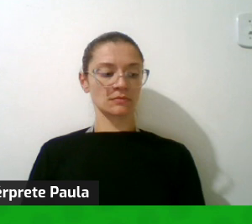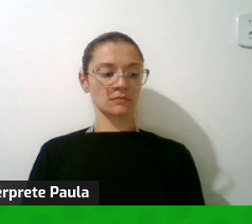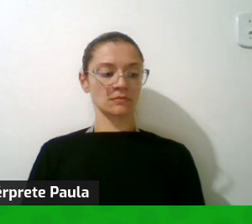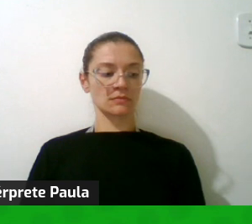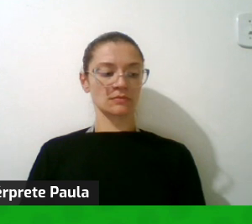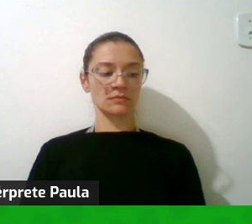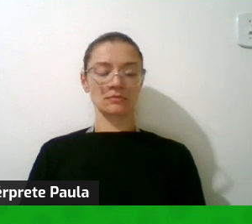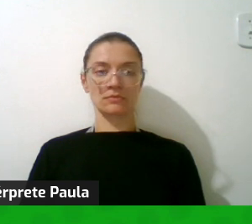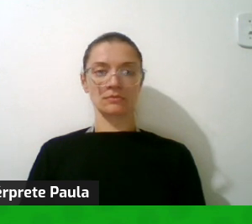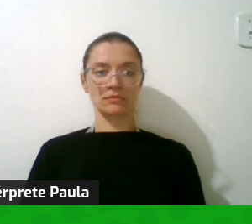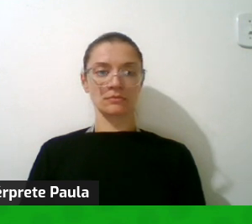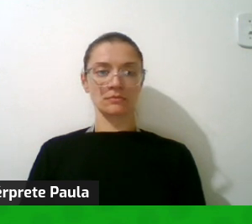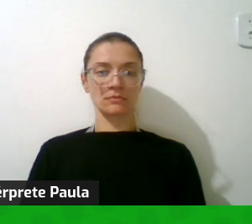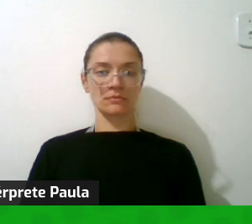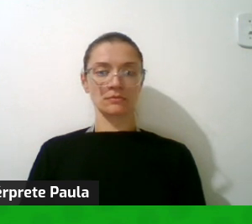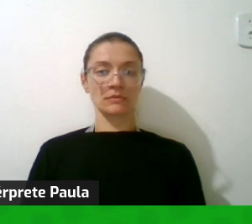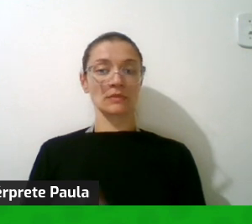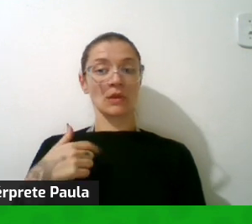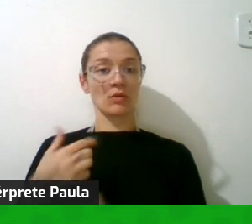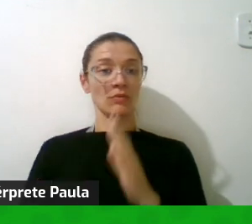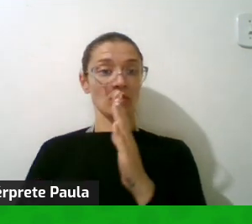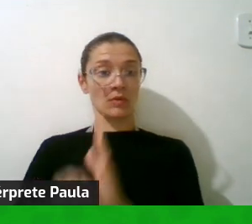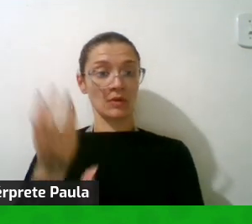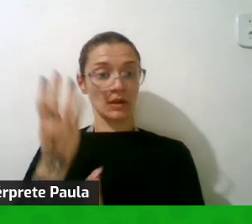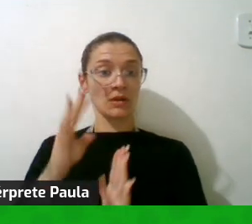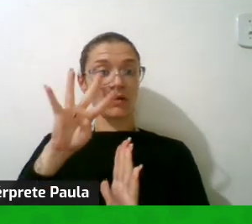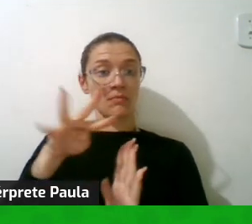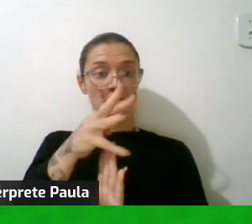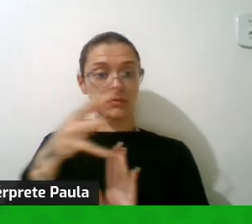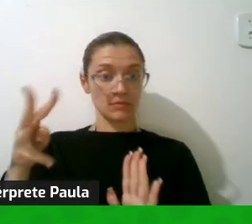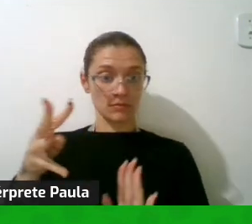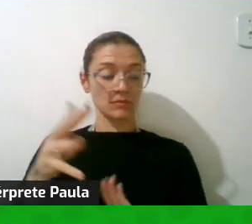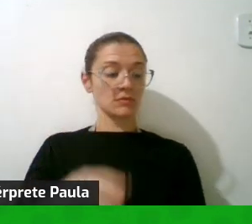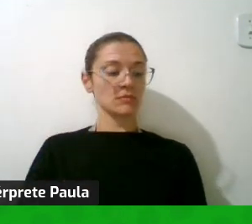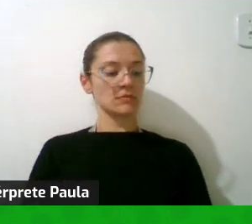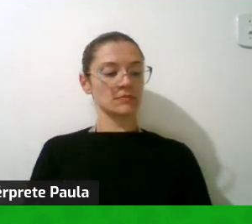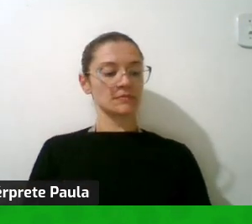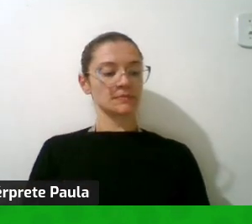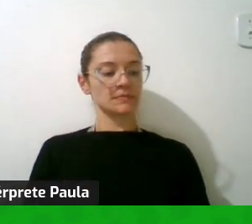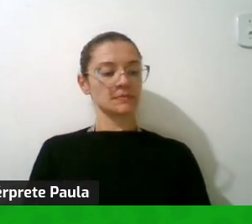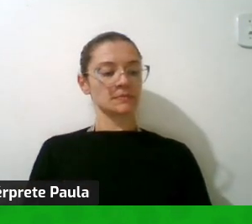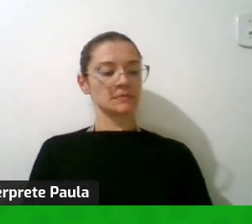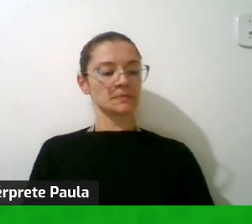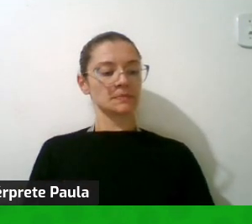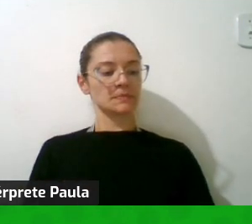Então, enquanto isso, eu vou criando aqui a minha planilhinha onde vai sair isso daqui.